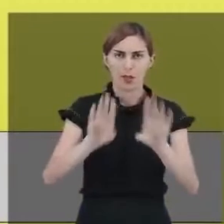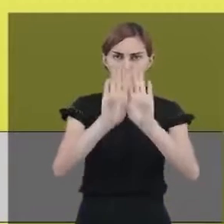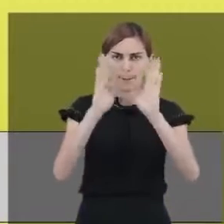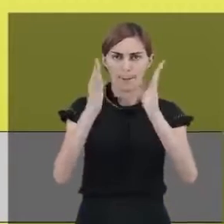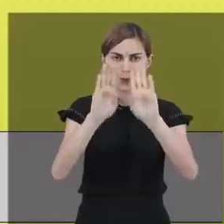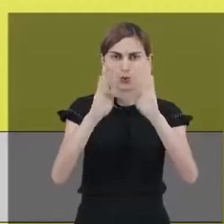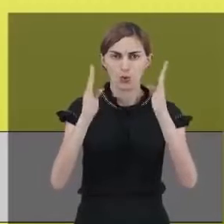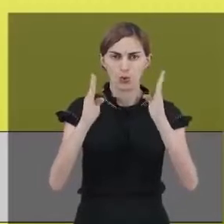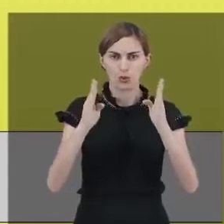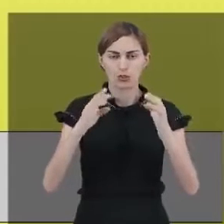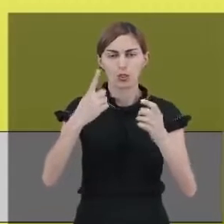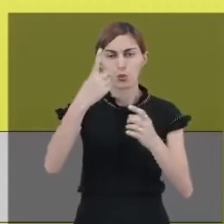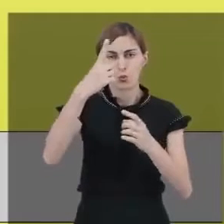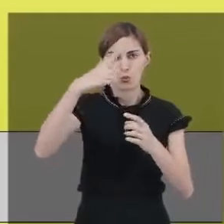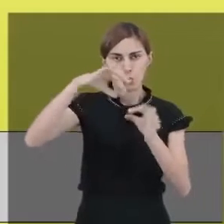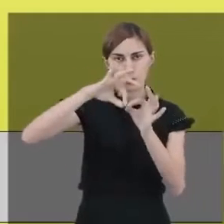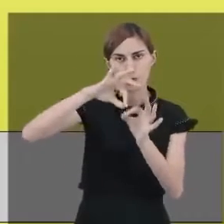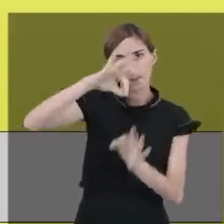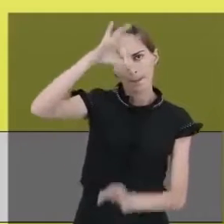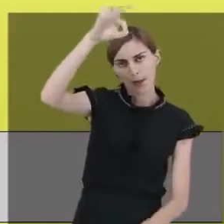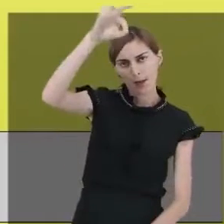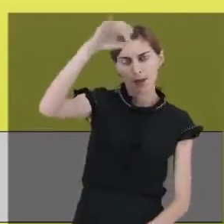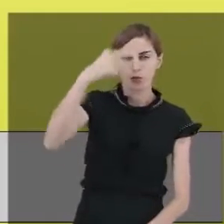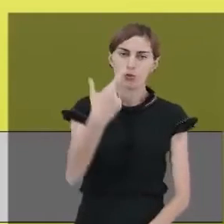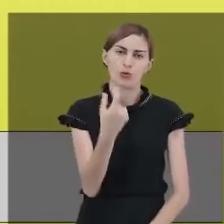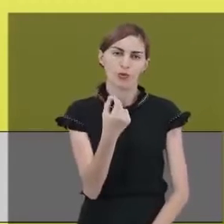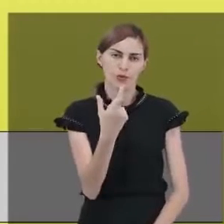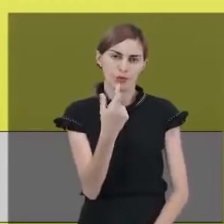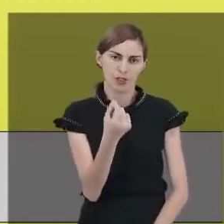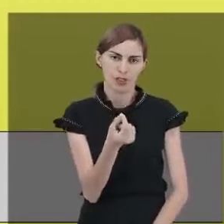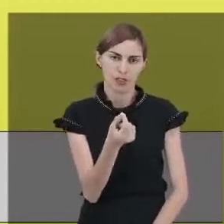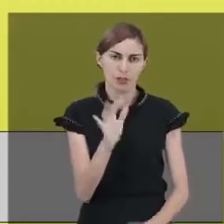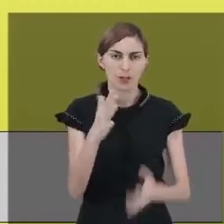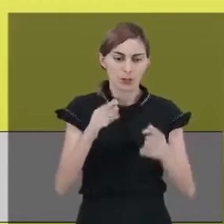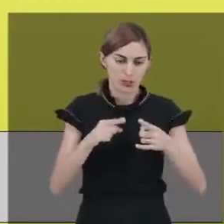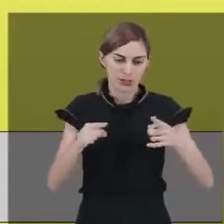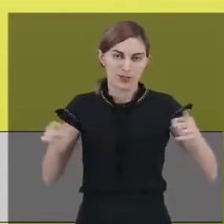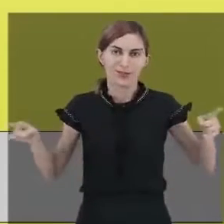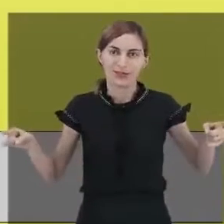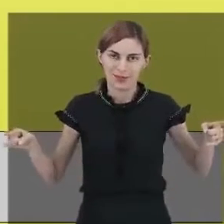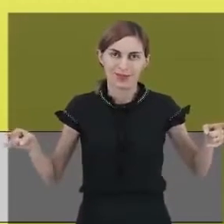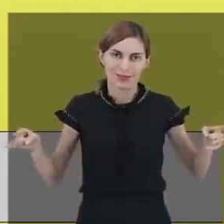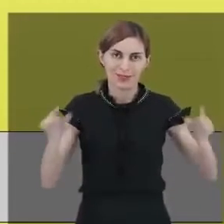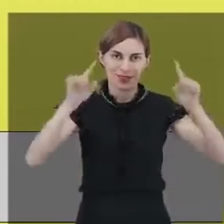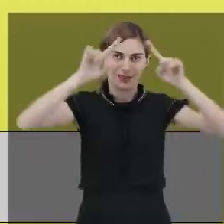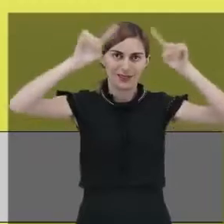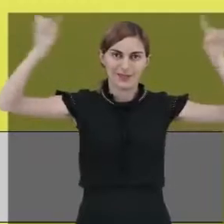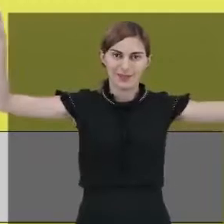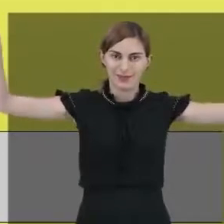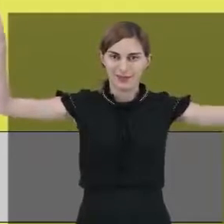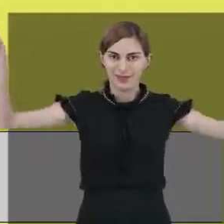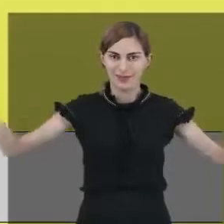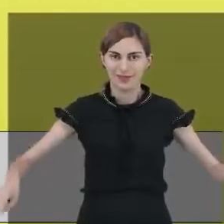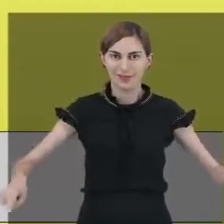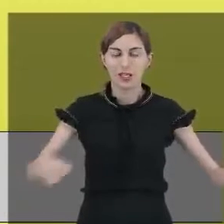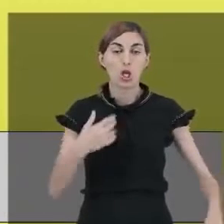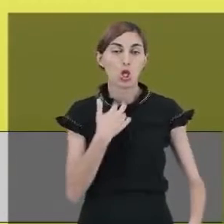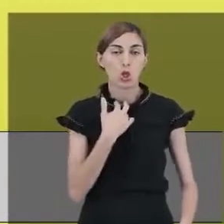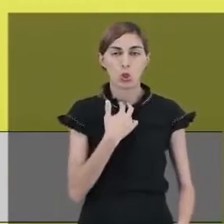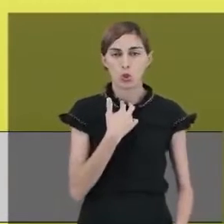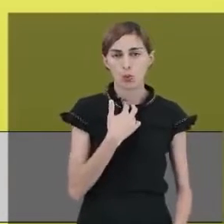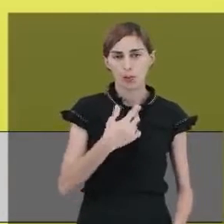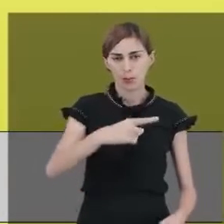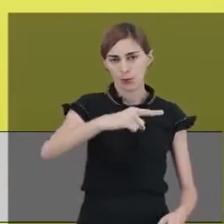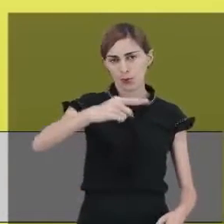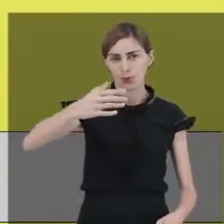vãos de saída tem que ser de 1,20 m. Por exemplo, nós vamos encontrar também na NR23. As aberturas não podem ser feitas para o